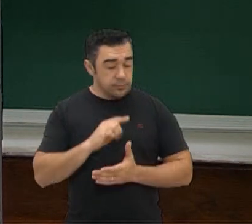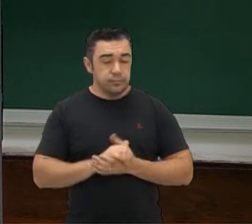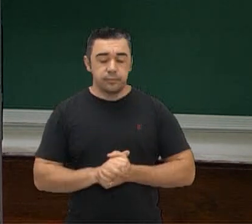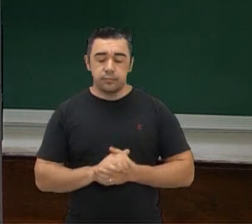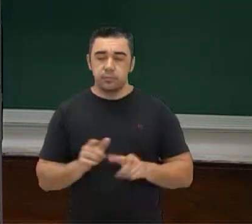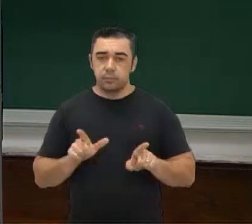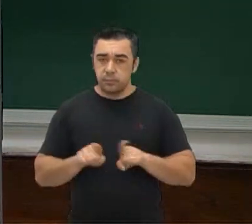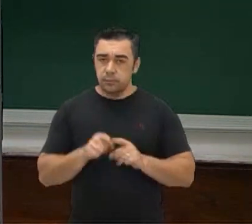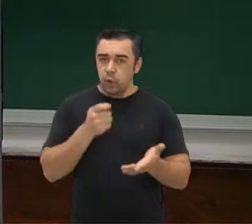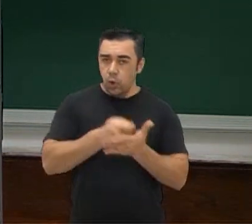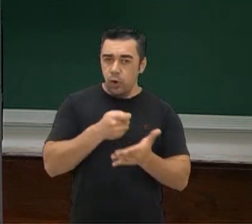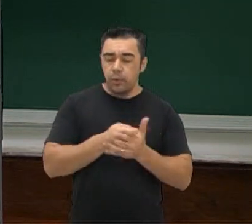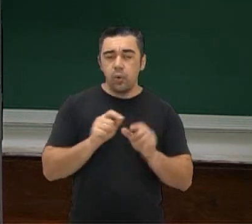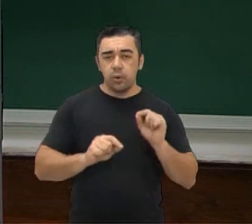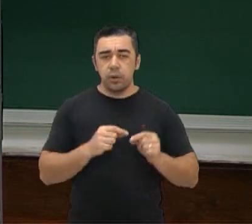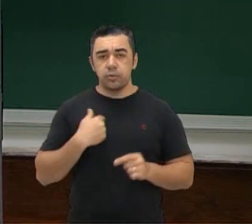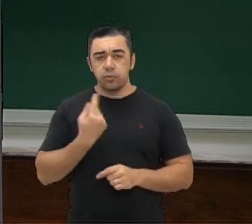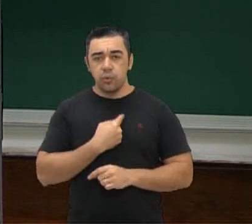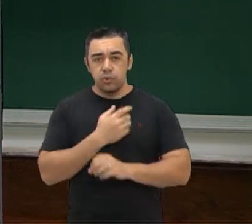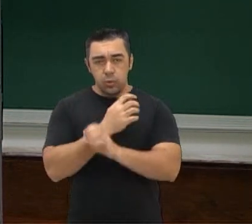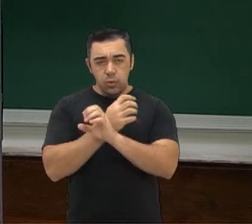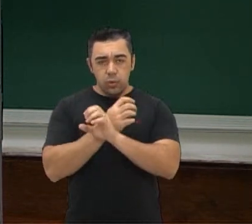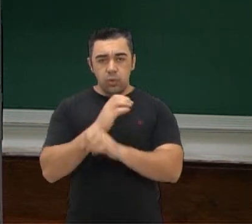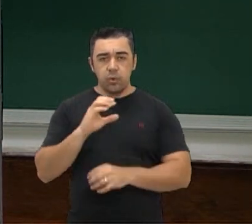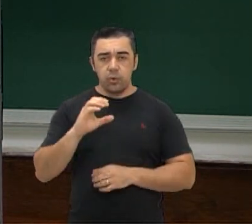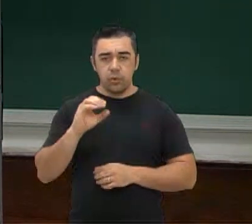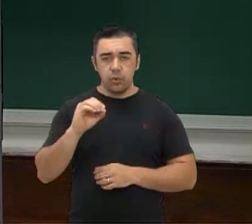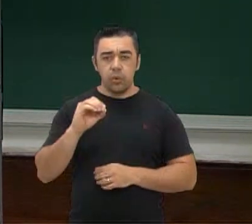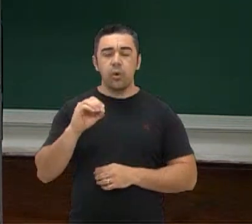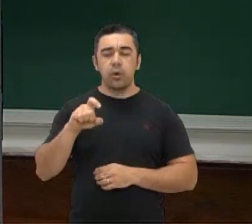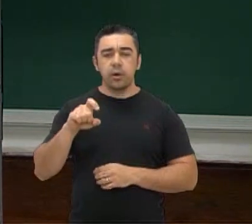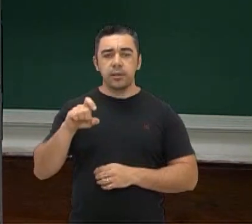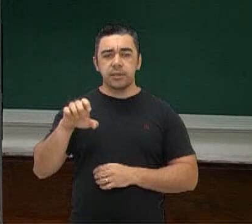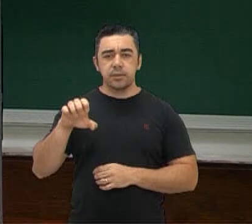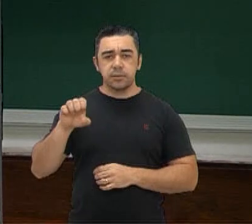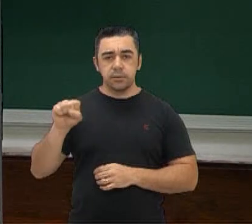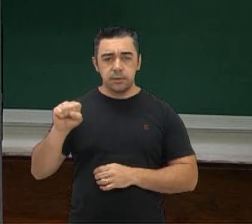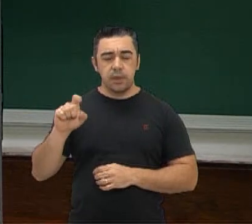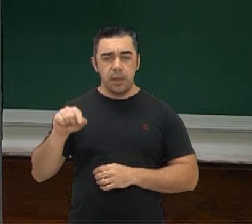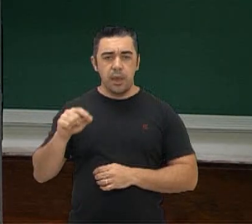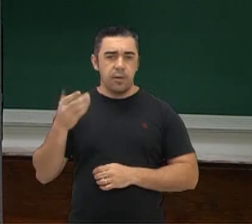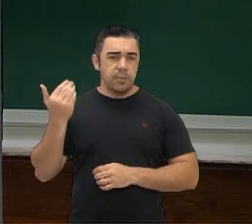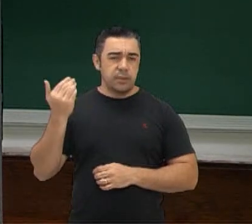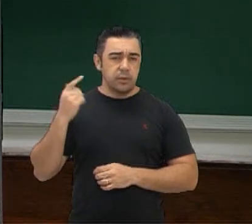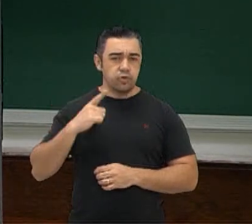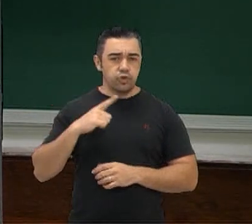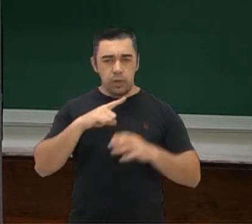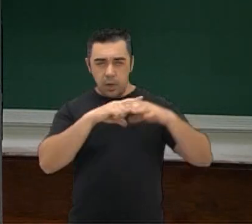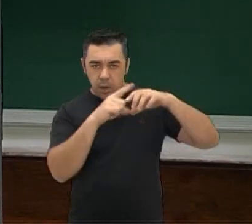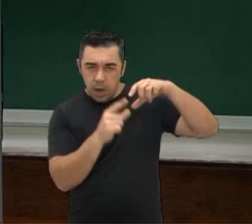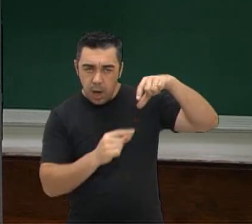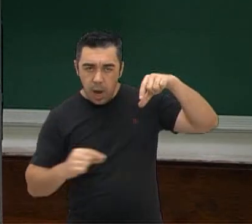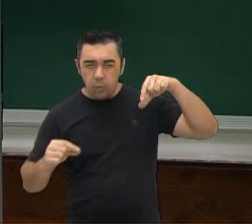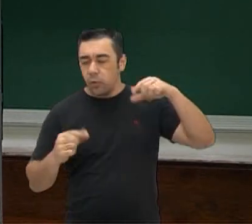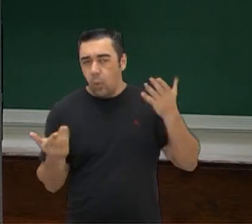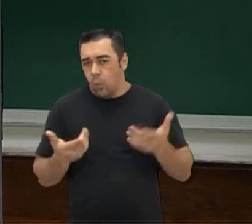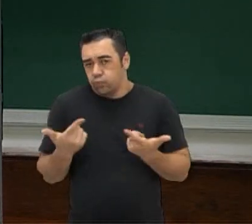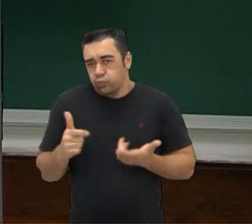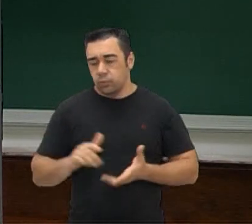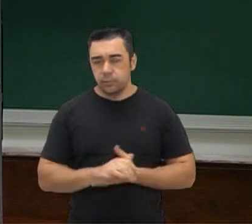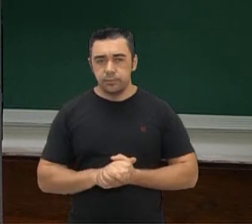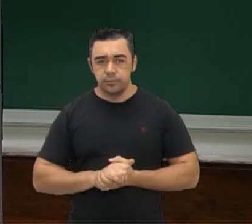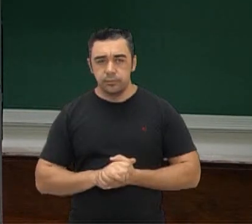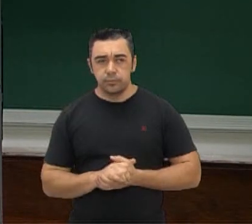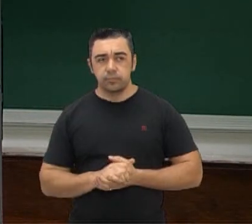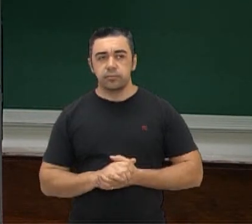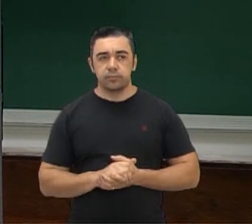nosso cóccix, né, que é o osso lá que seria o indício de uma cauda e que a gente não tem mais. A gente falou de vários exemplos. Bioquímica,